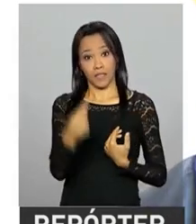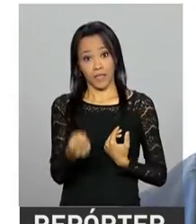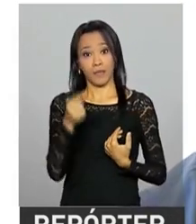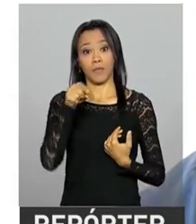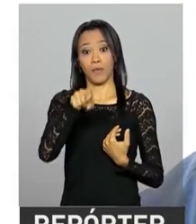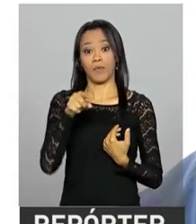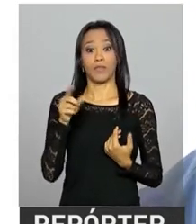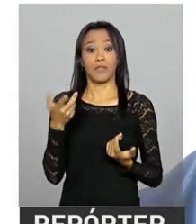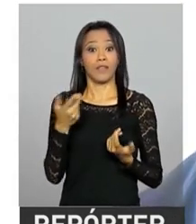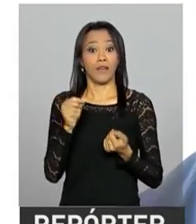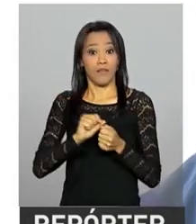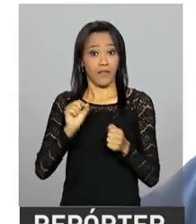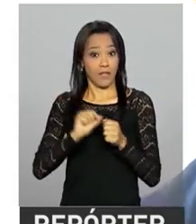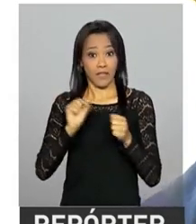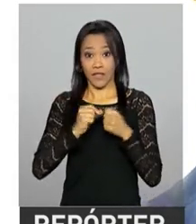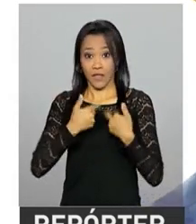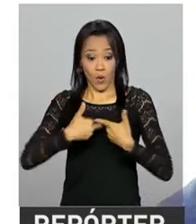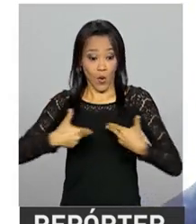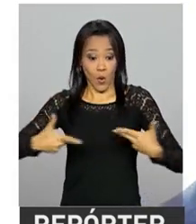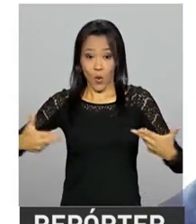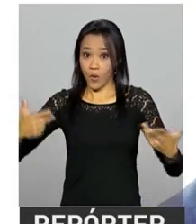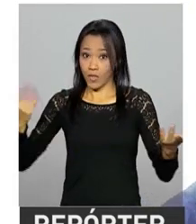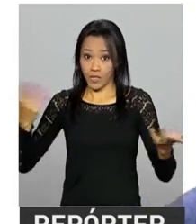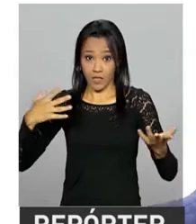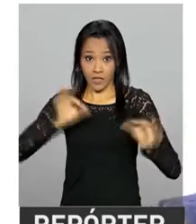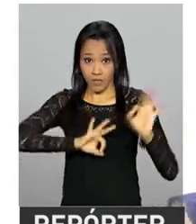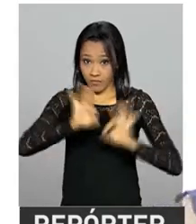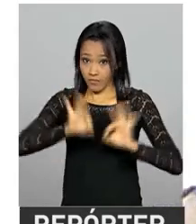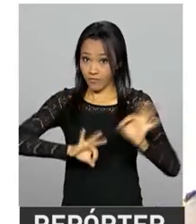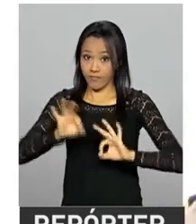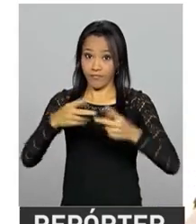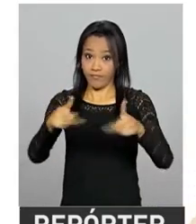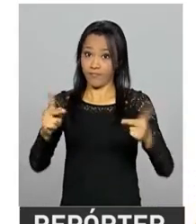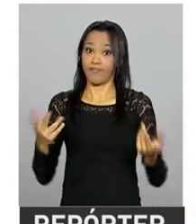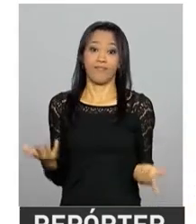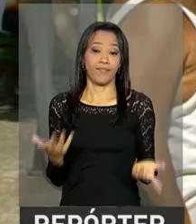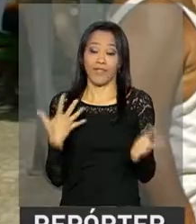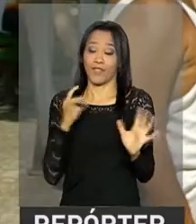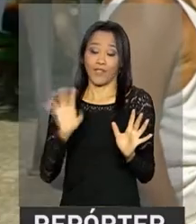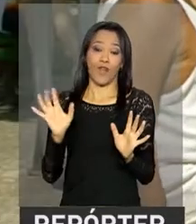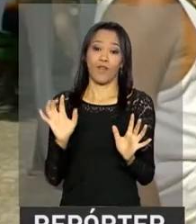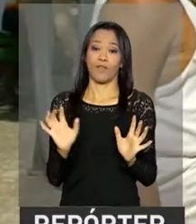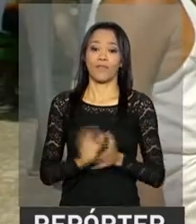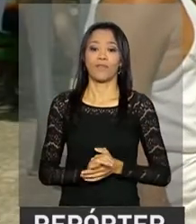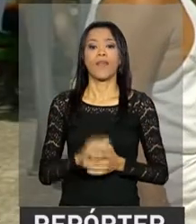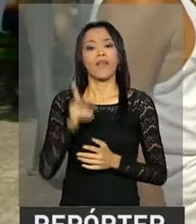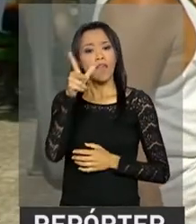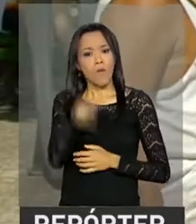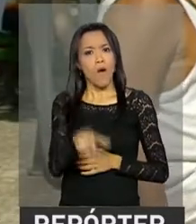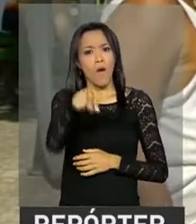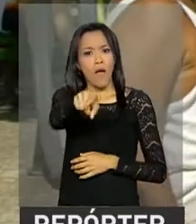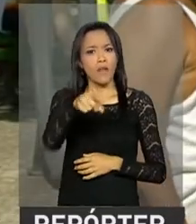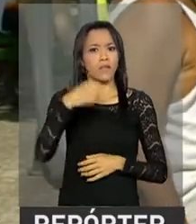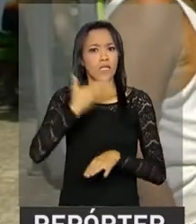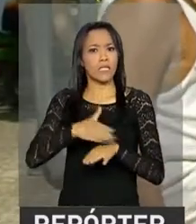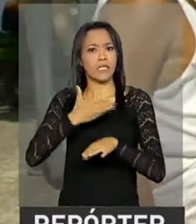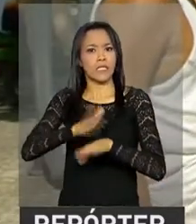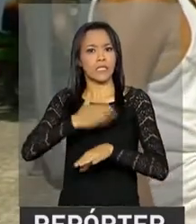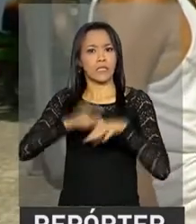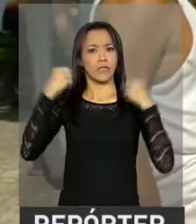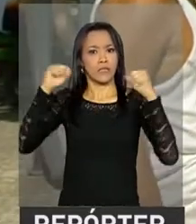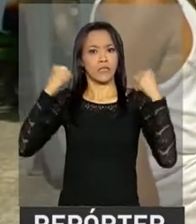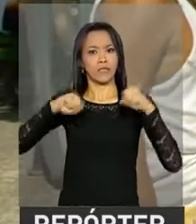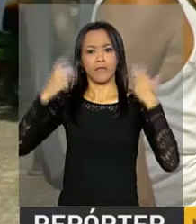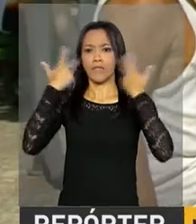forrar sofá e cuidar da minha calapsita. Só isso que eu faço. Cenas como essa devem ser cada vez